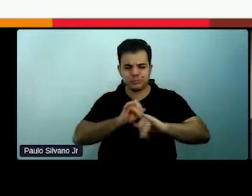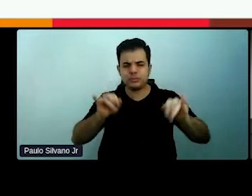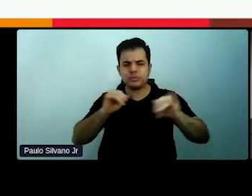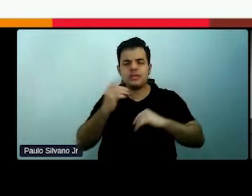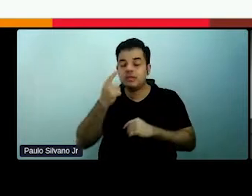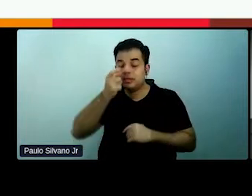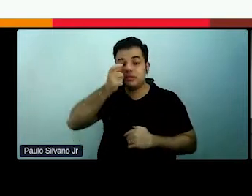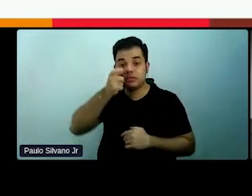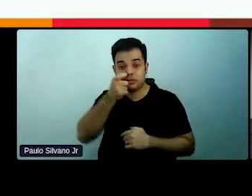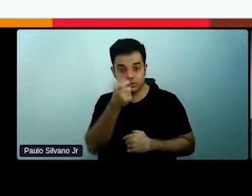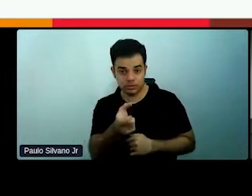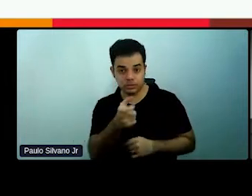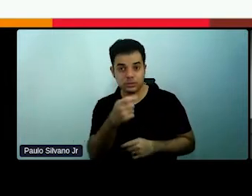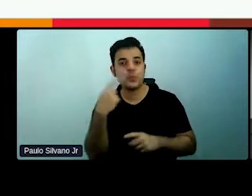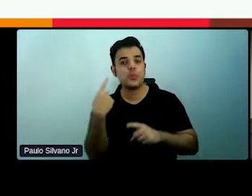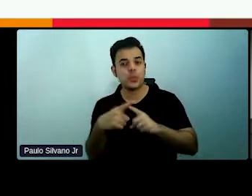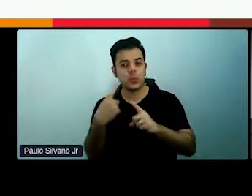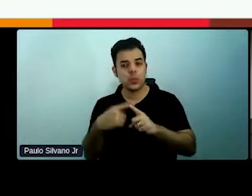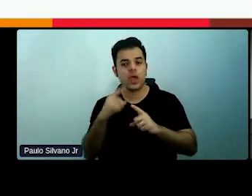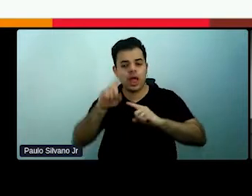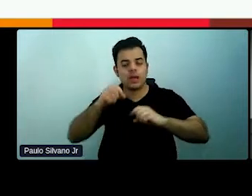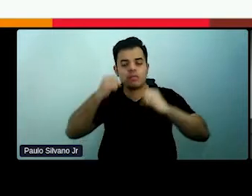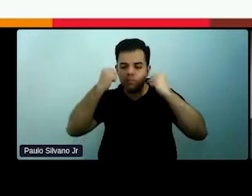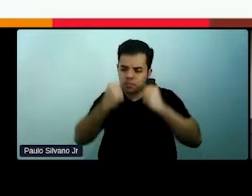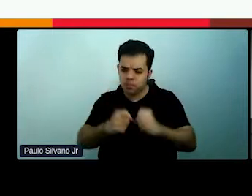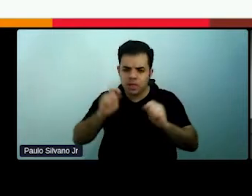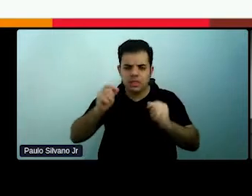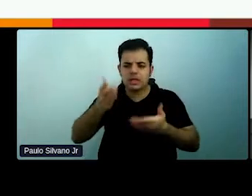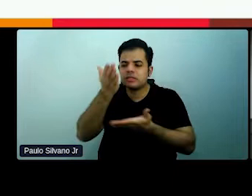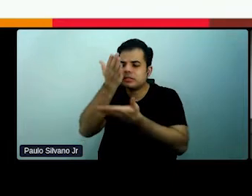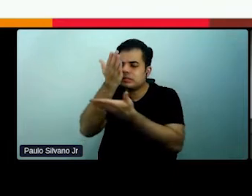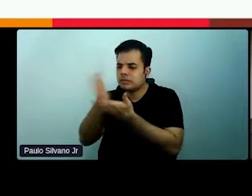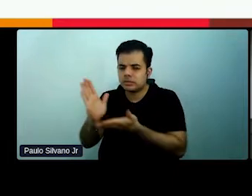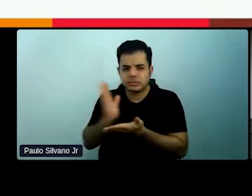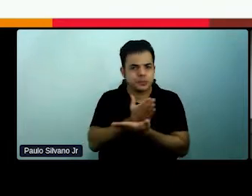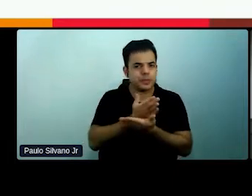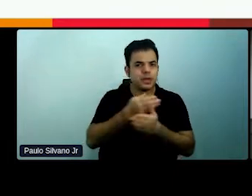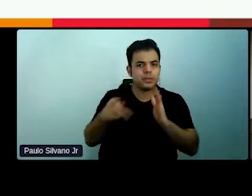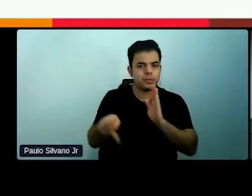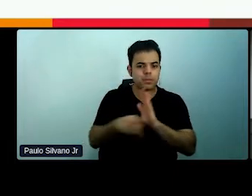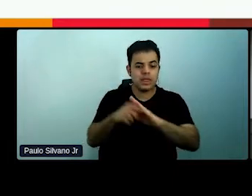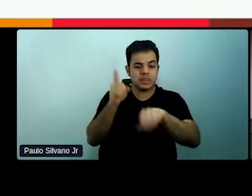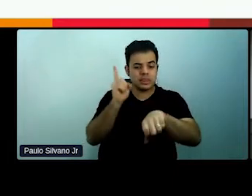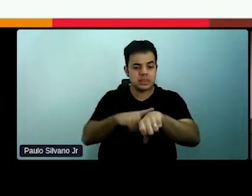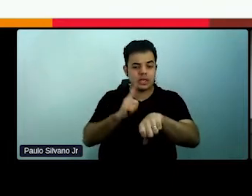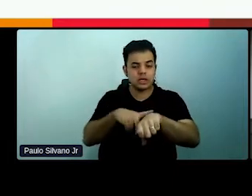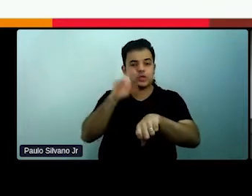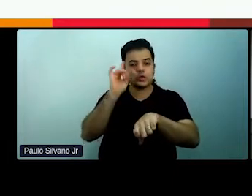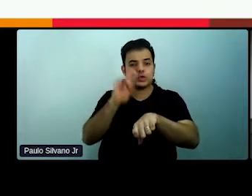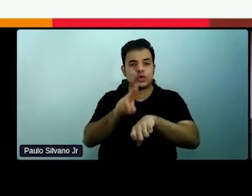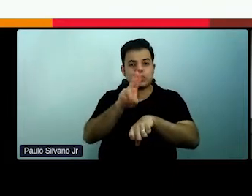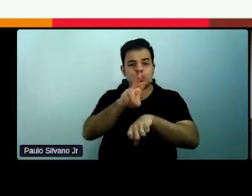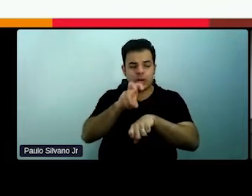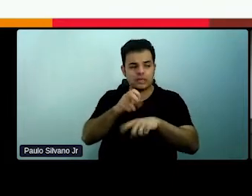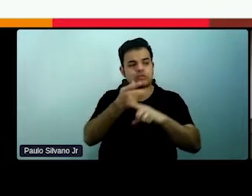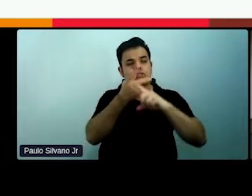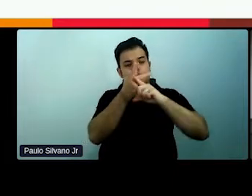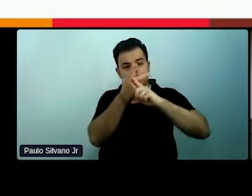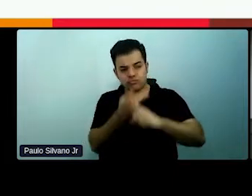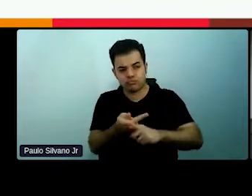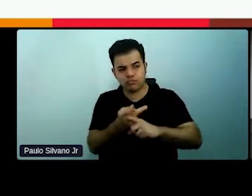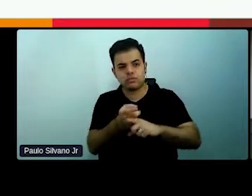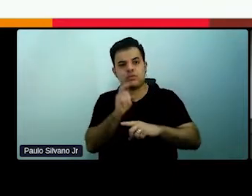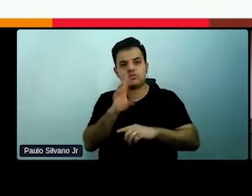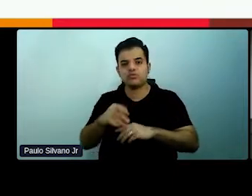a gente pode, assim, poderia separar esse tempo para falar só sobre UX Research ou só